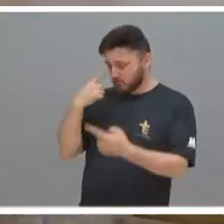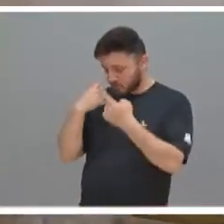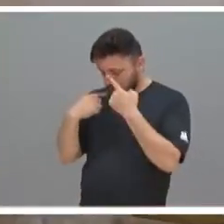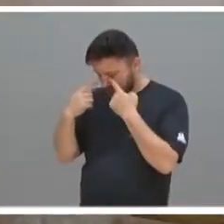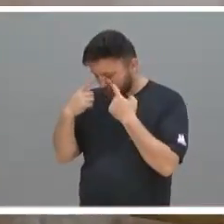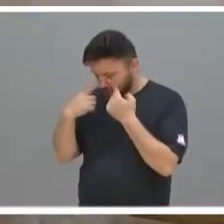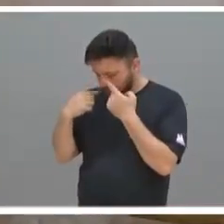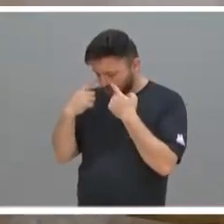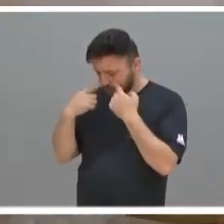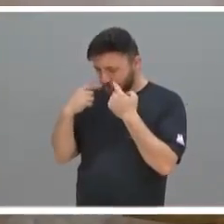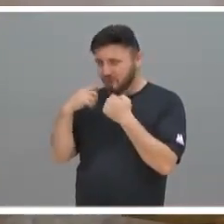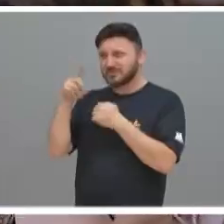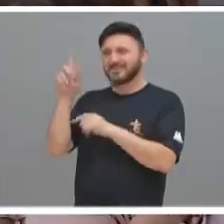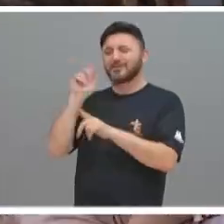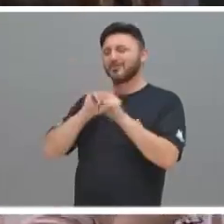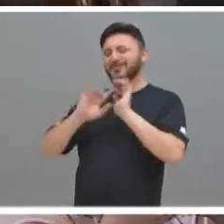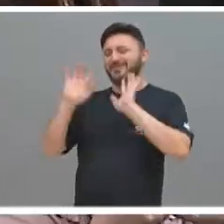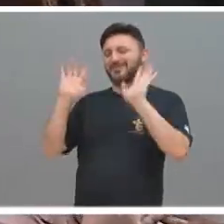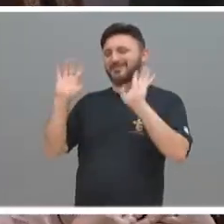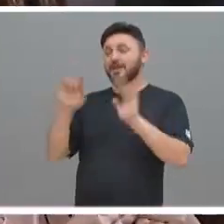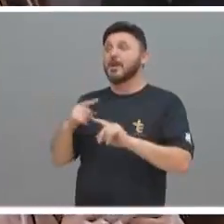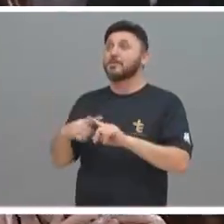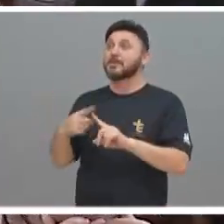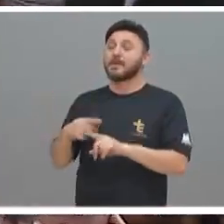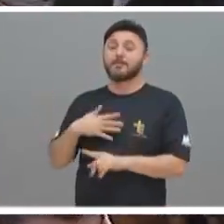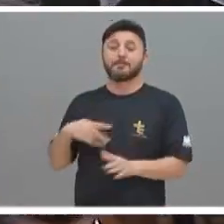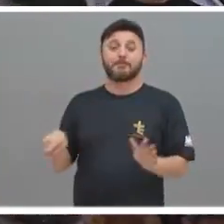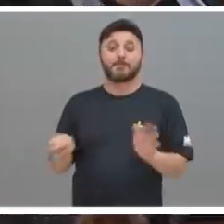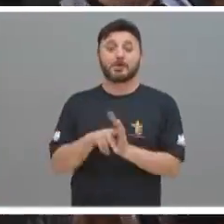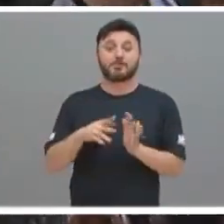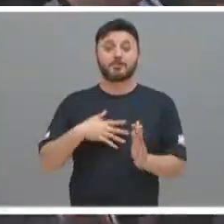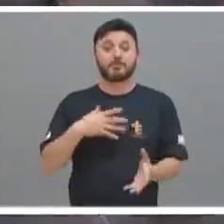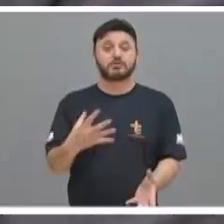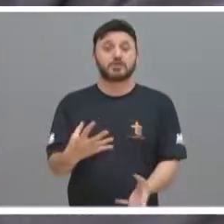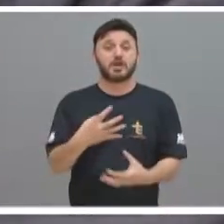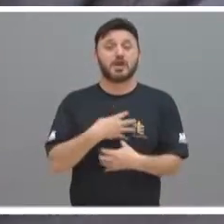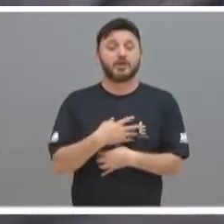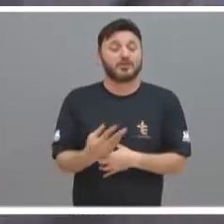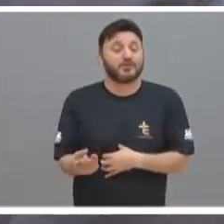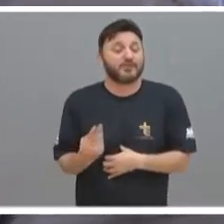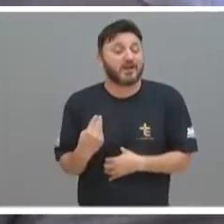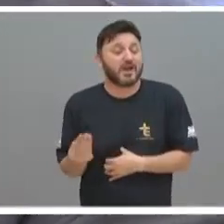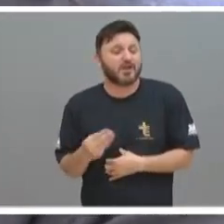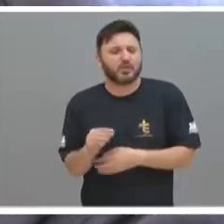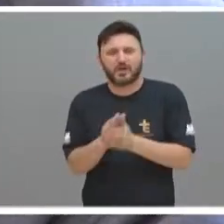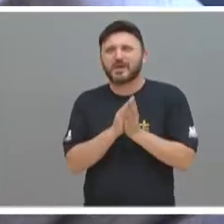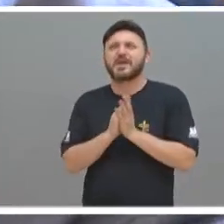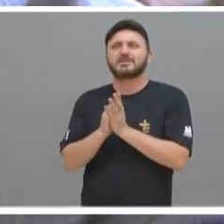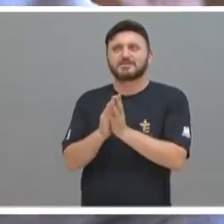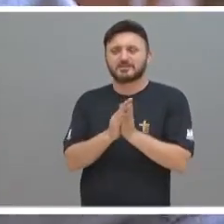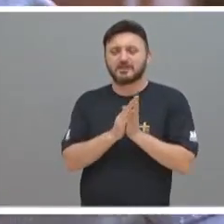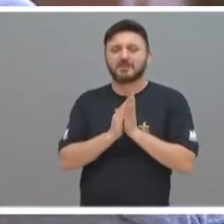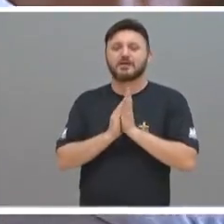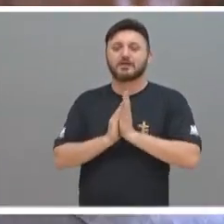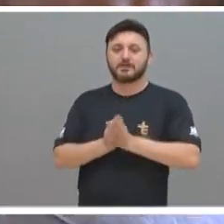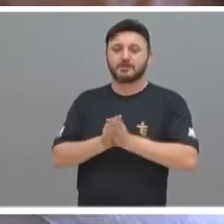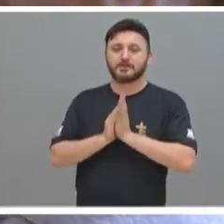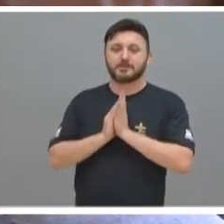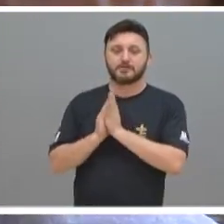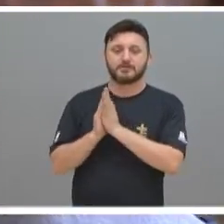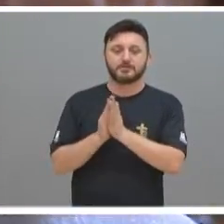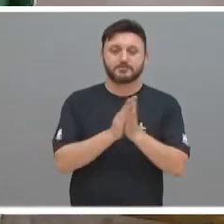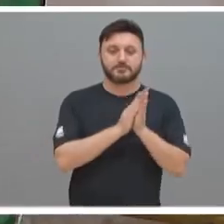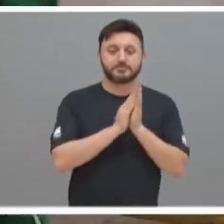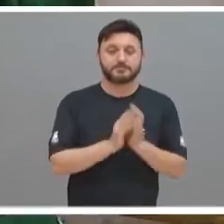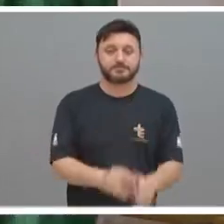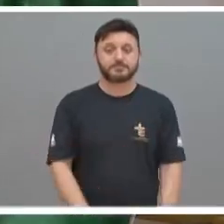ligue se eu chorar. É meu jeito humano e frágil de rezar.